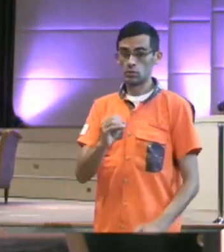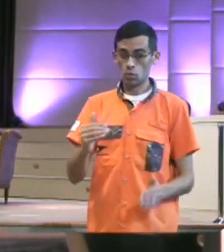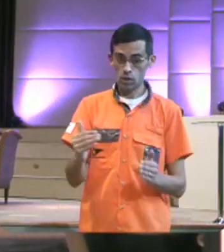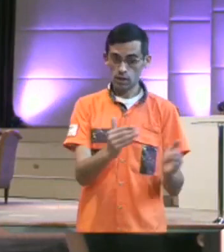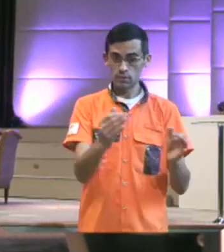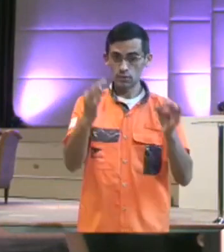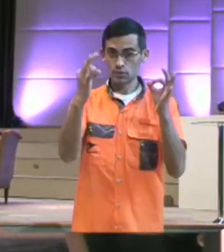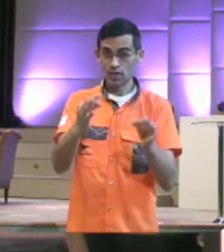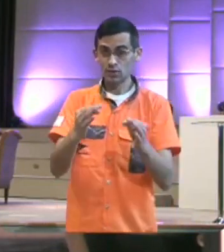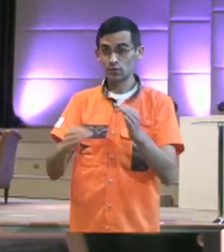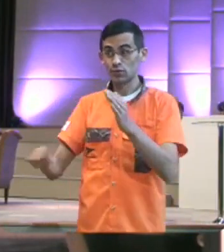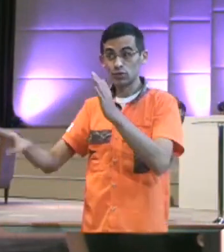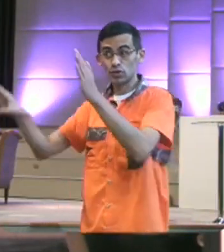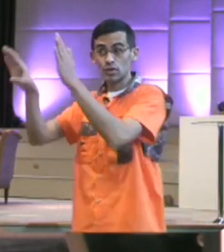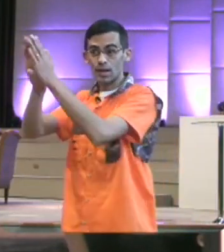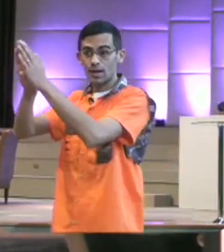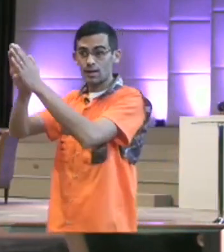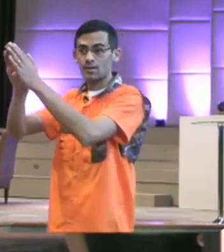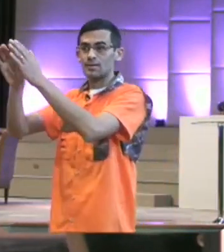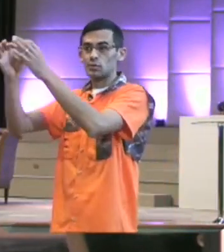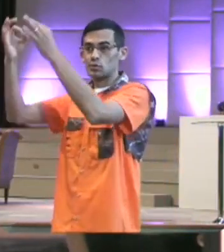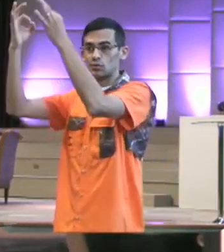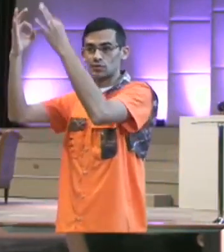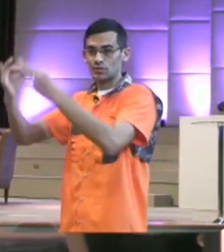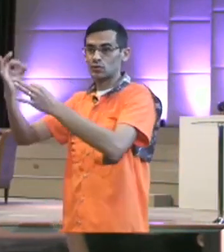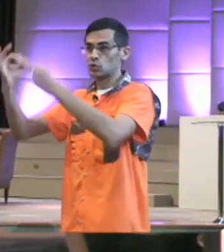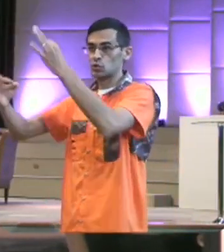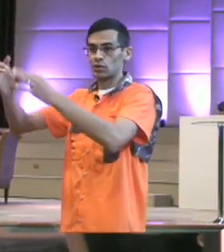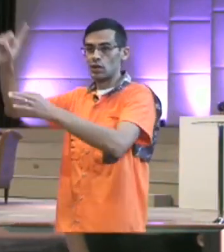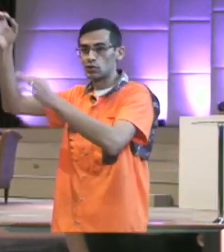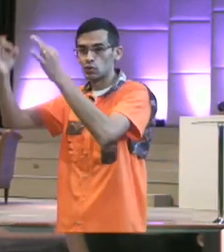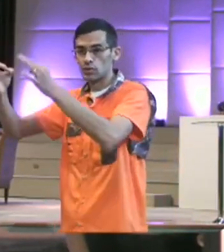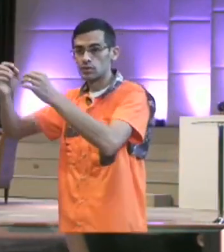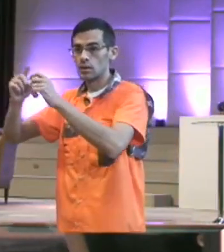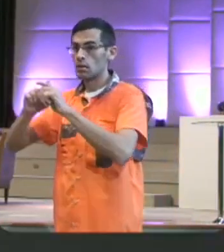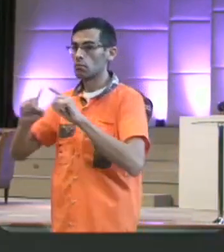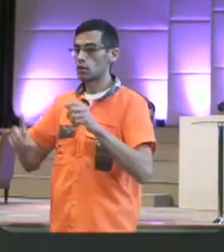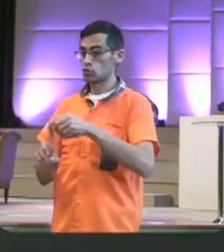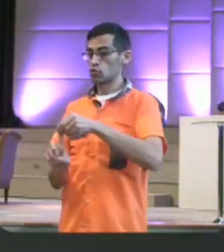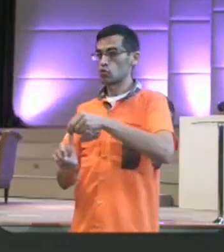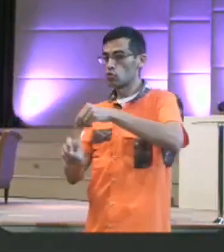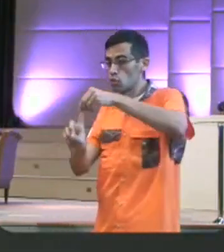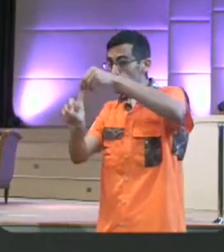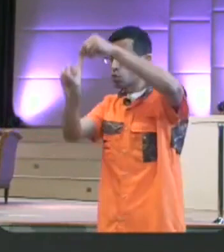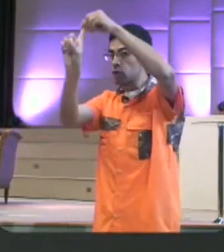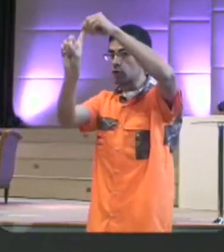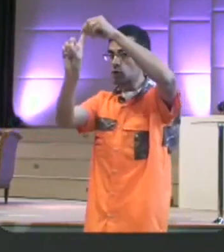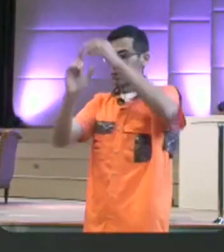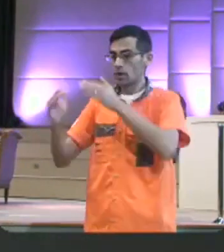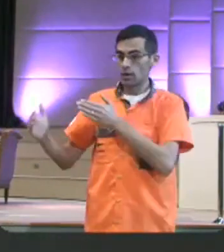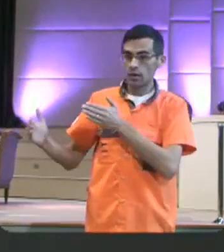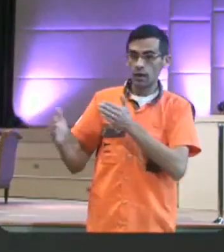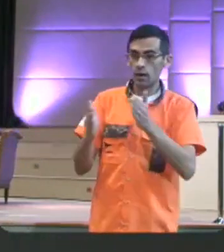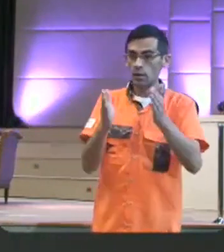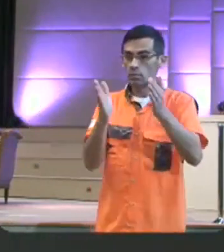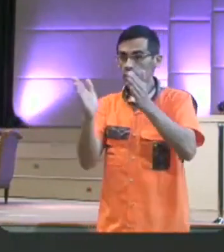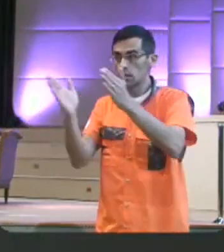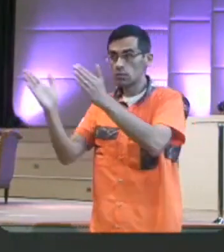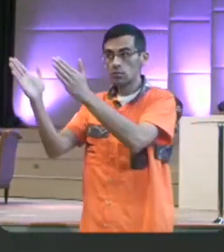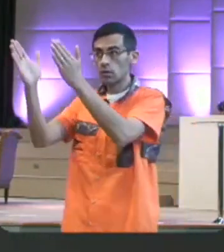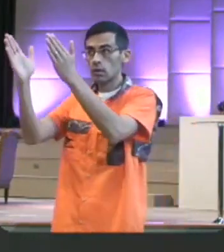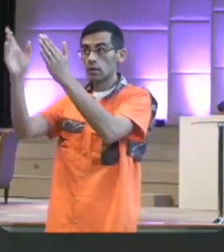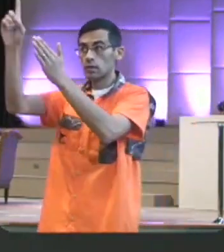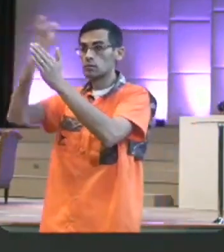errado, vai encontrar o juiz Deus. Mas só tem um caminho que leva a Deus como